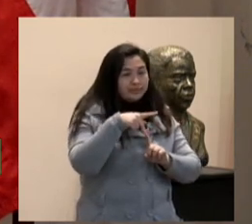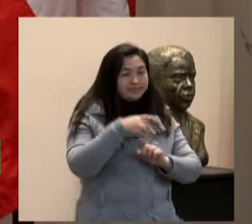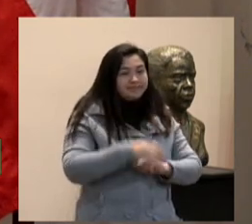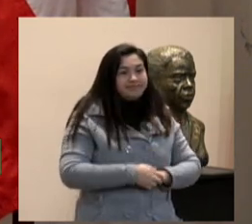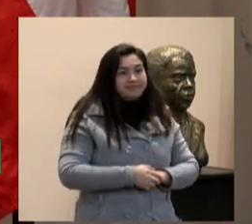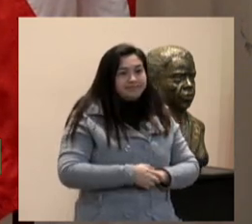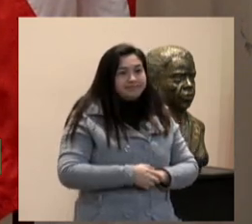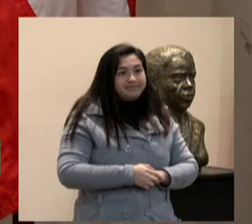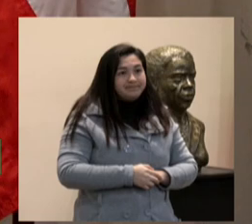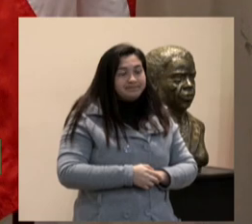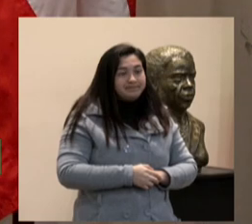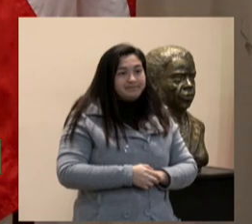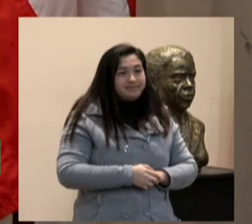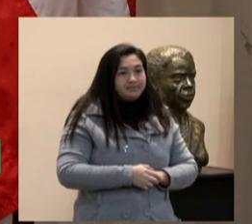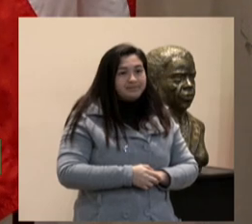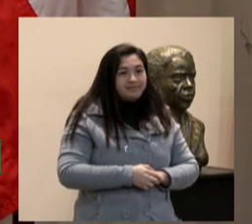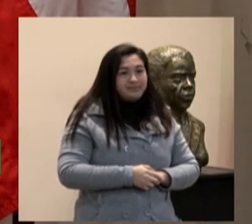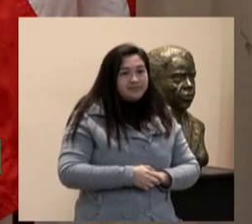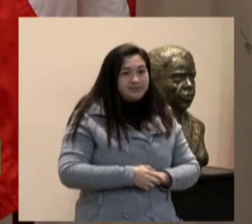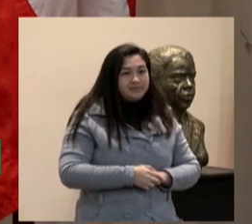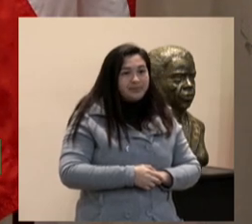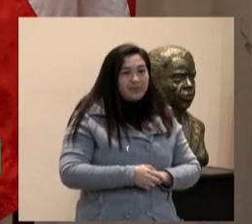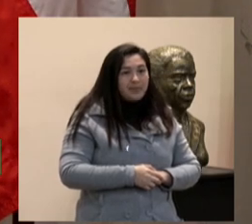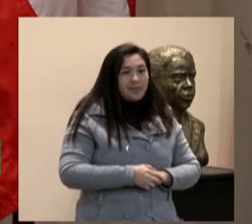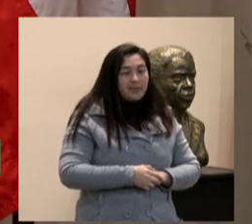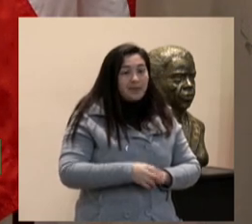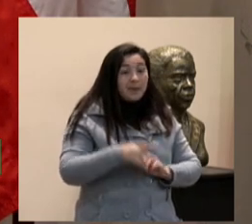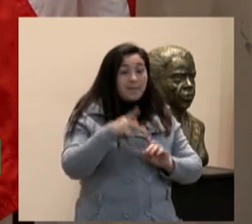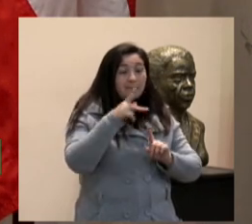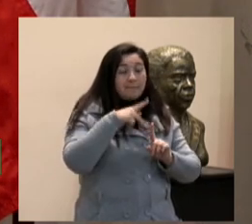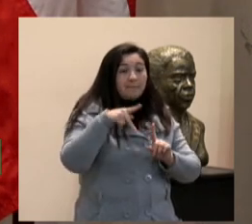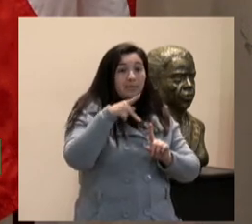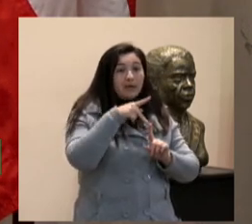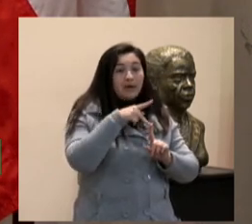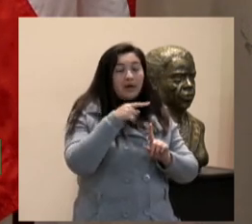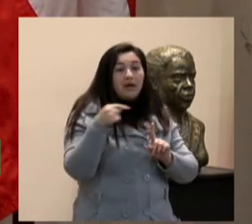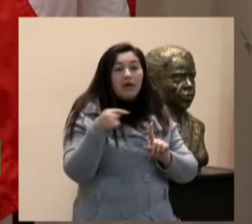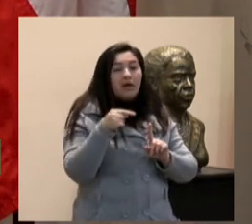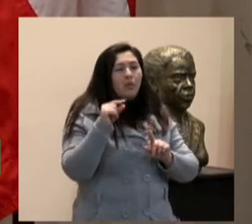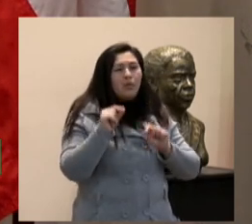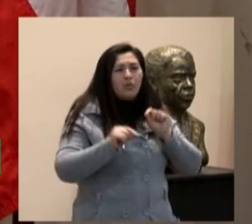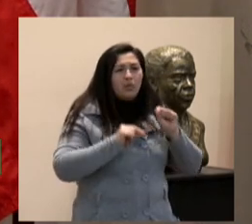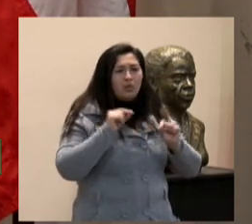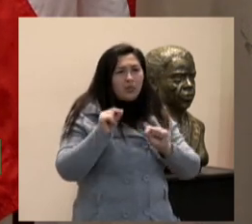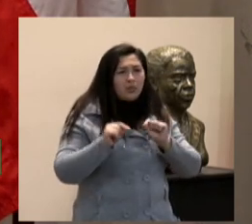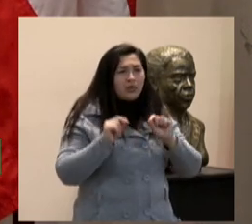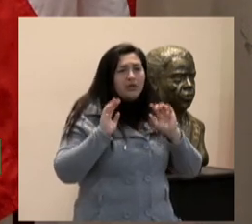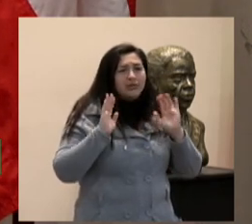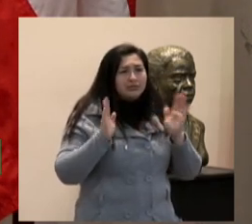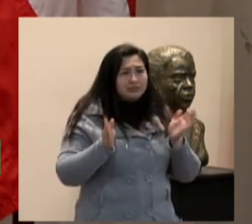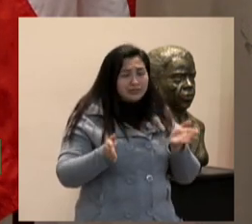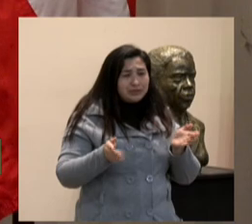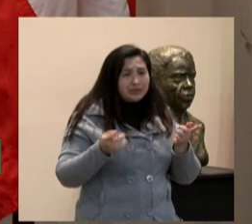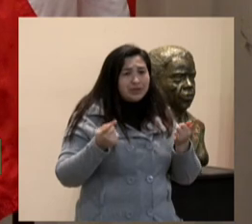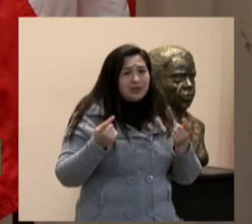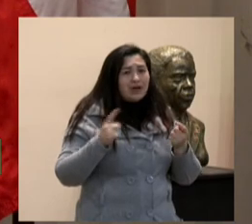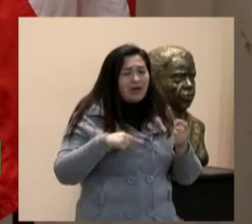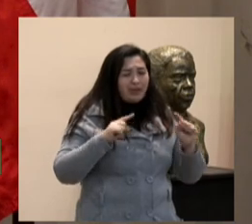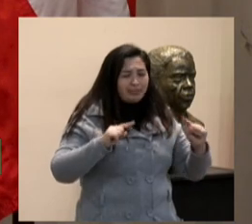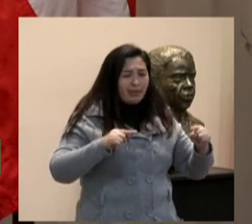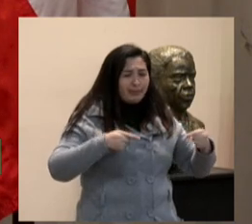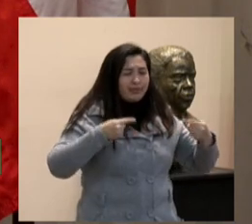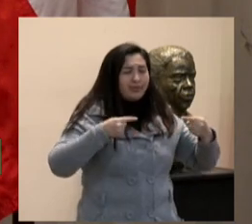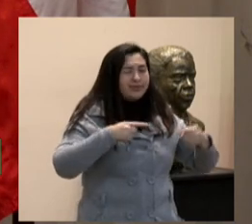2024-2034, no dia de ontem. E um PNE que já deveria ter incorporado os